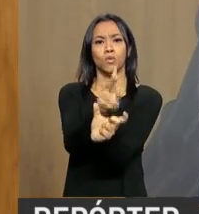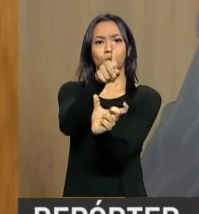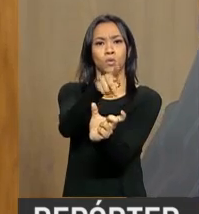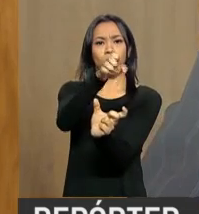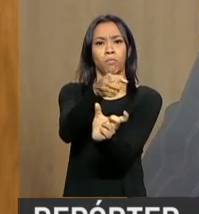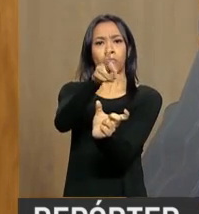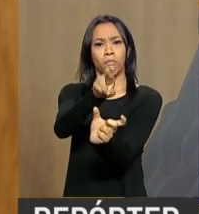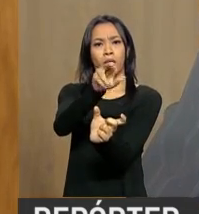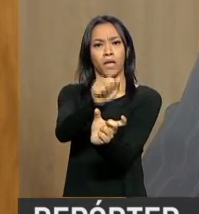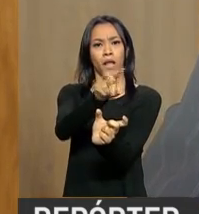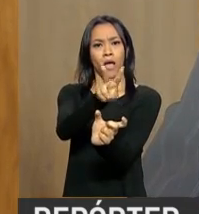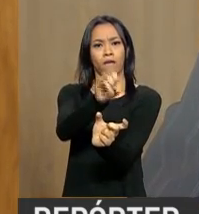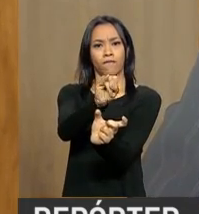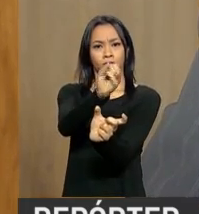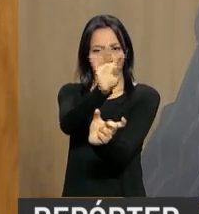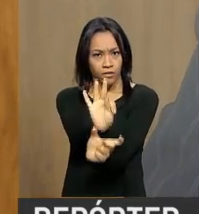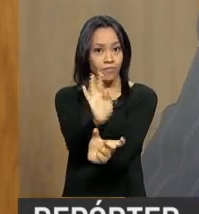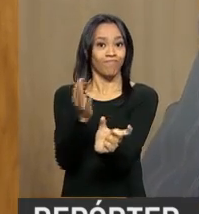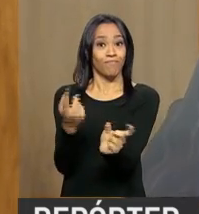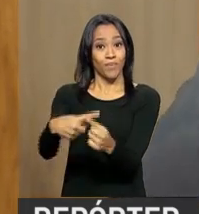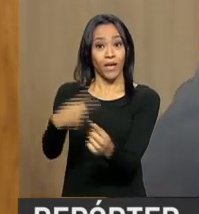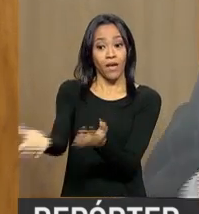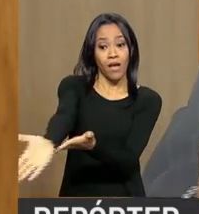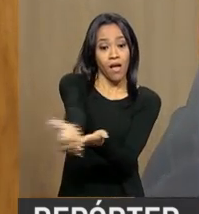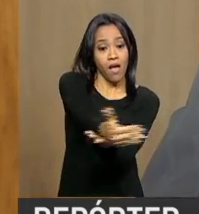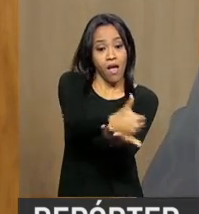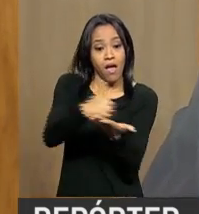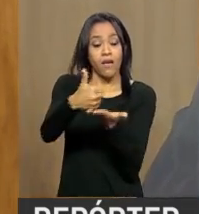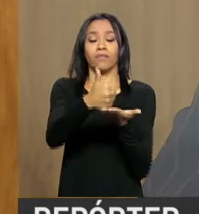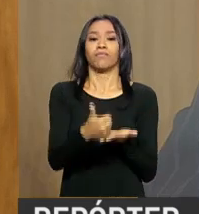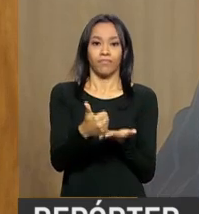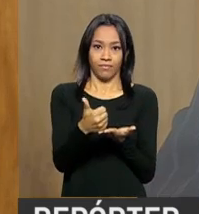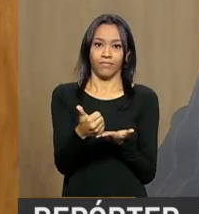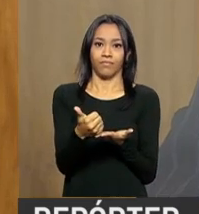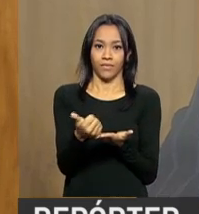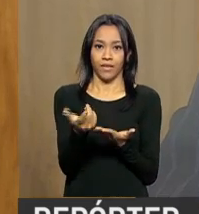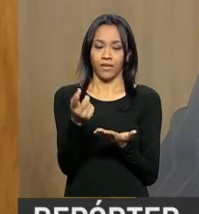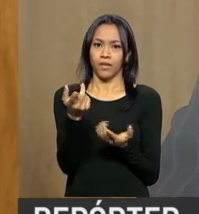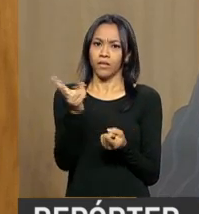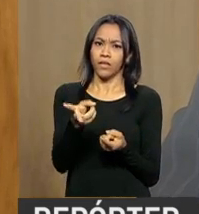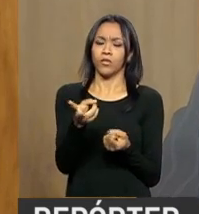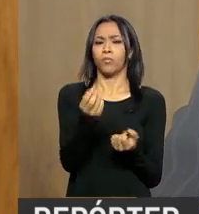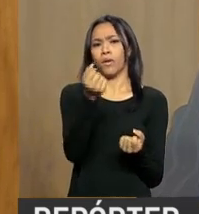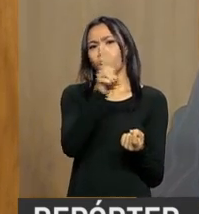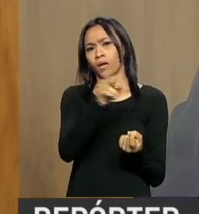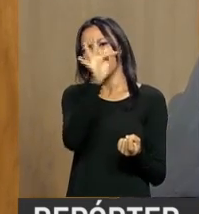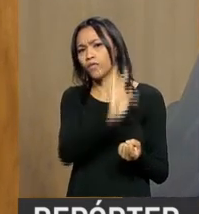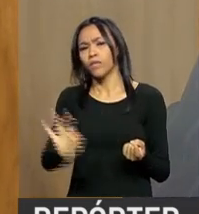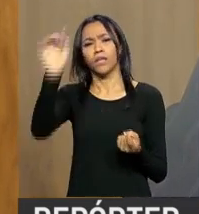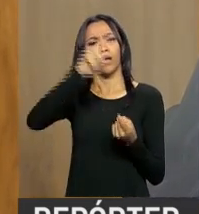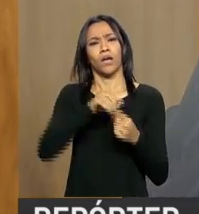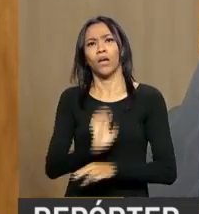decorrência da atividade econômica, por óbvio, a receita estatal cresce nos 3 níveis, tanto para a União, quanto para os